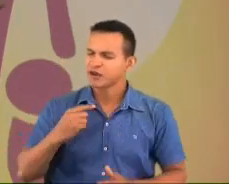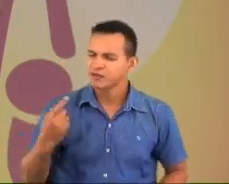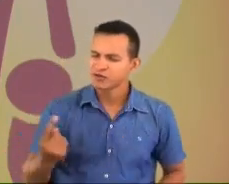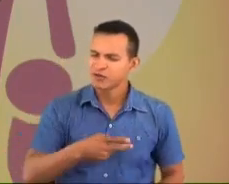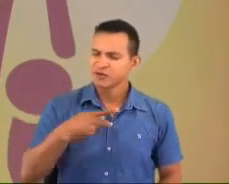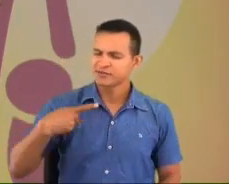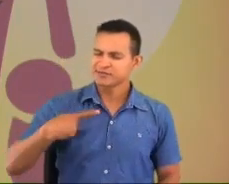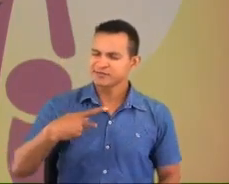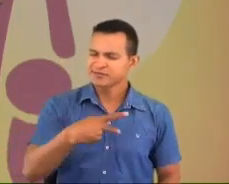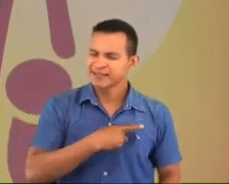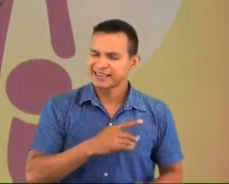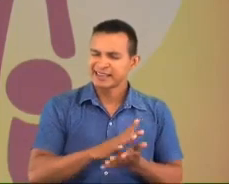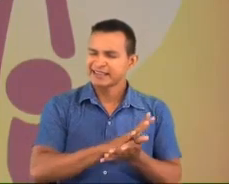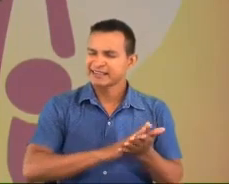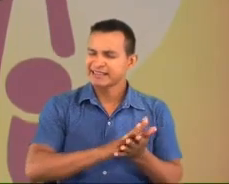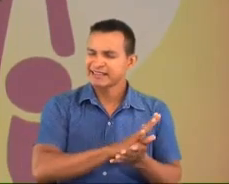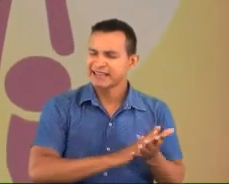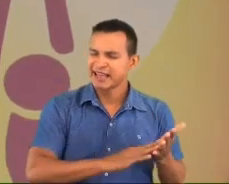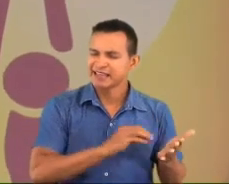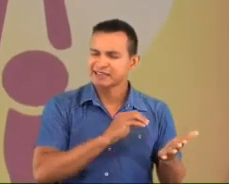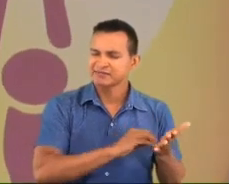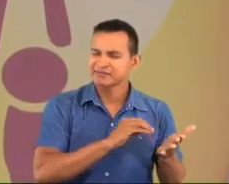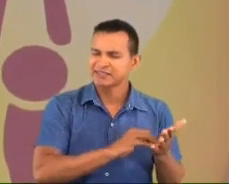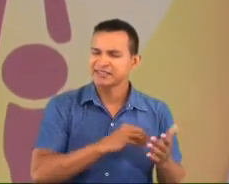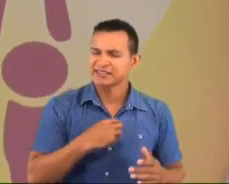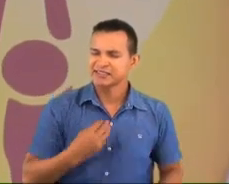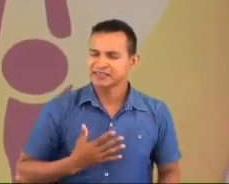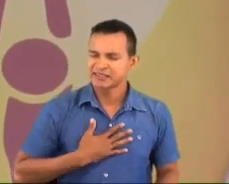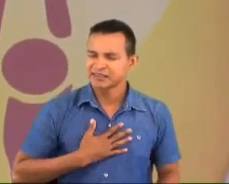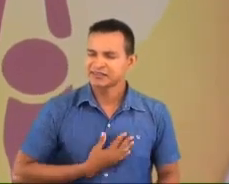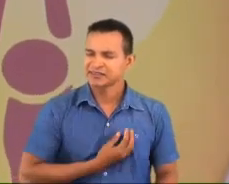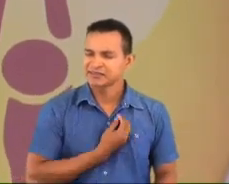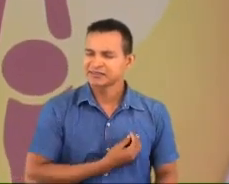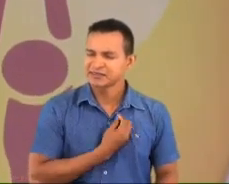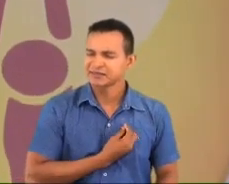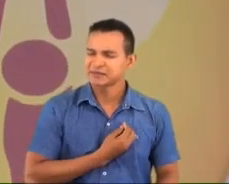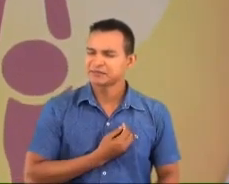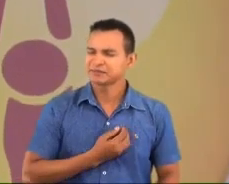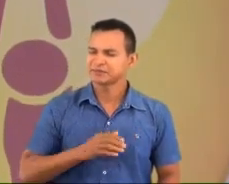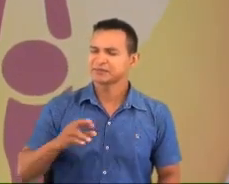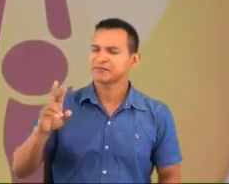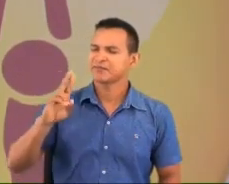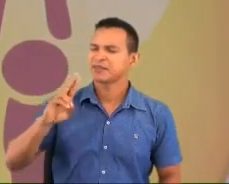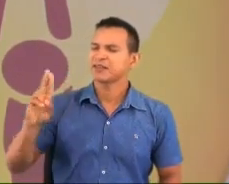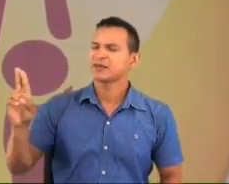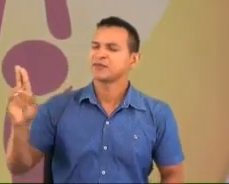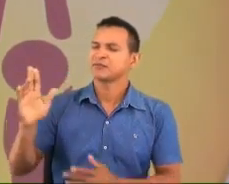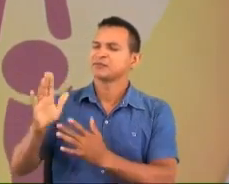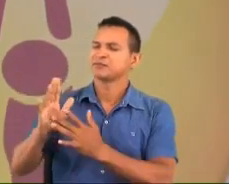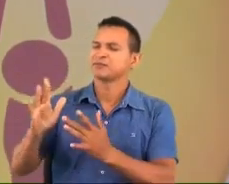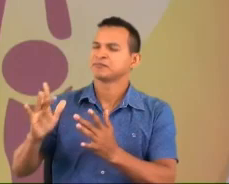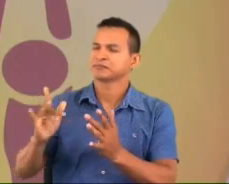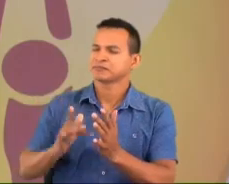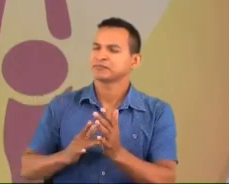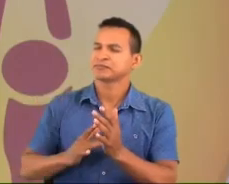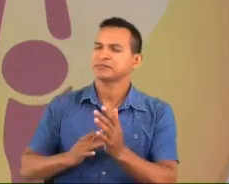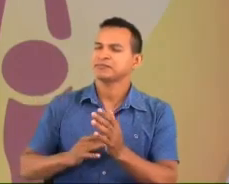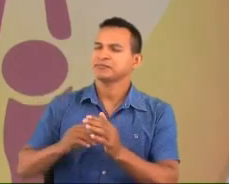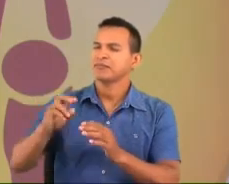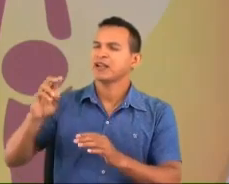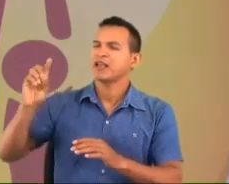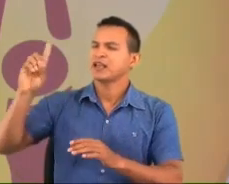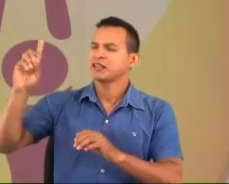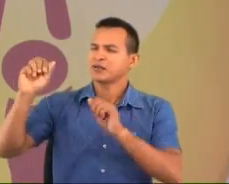nos faltará. Muito obrigado, Senhor. Louvado seja o Teu nome. Abençoa essa